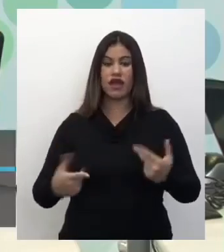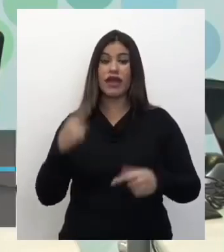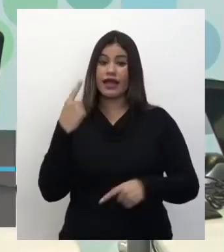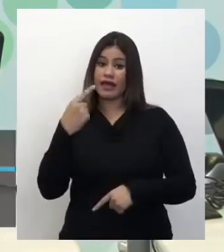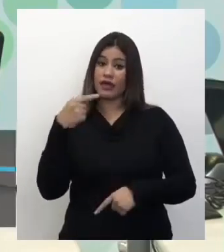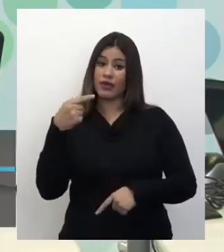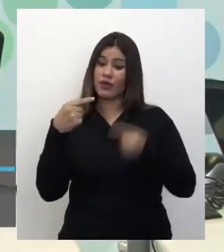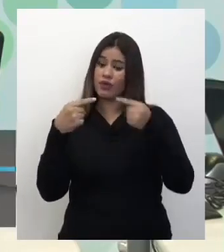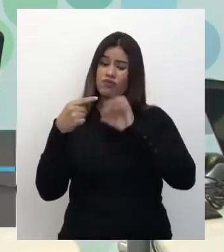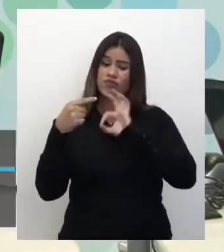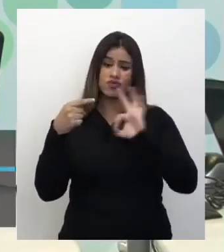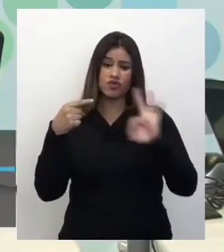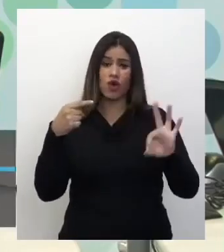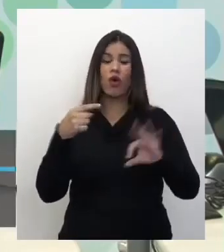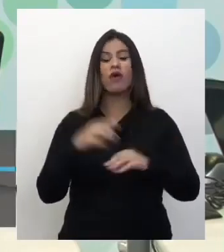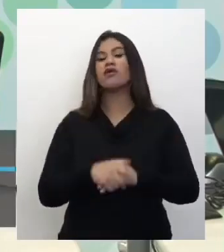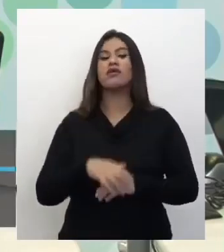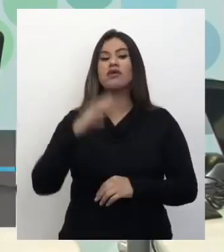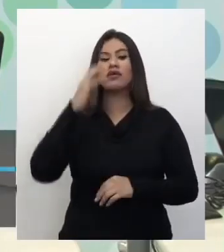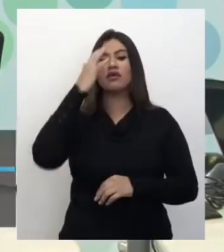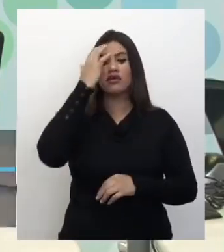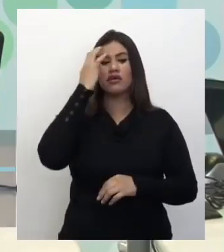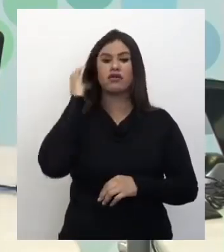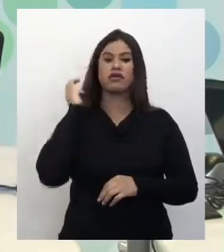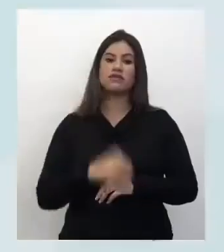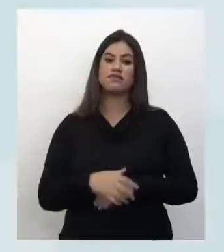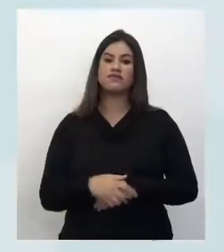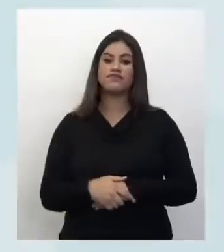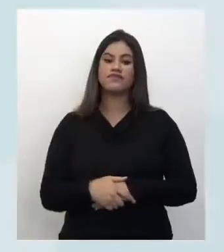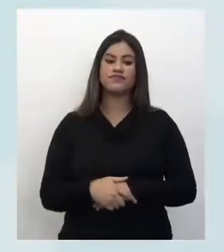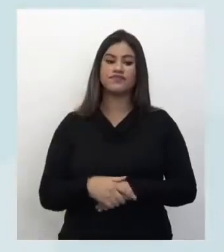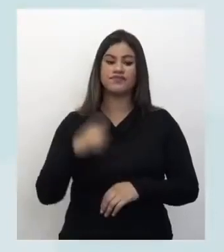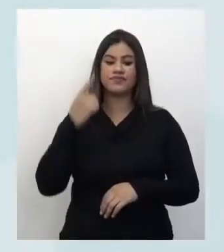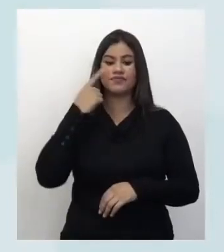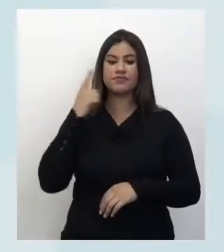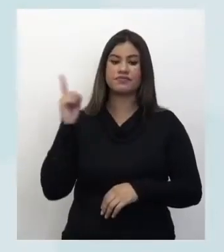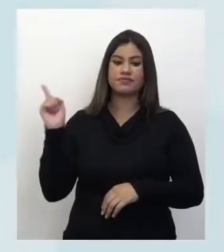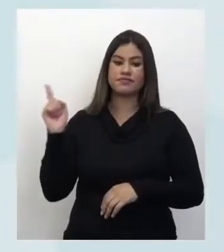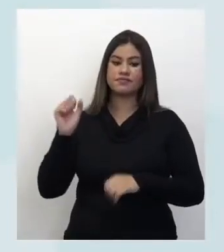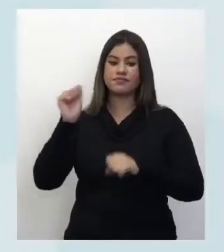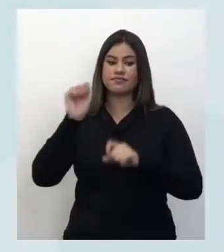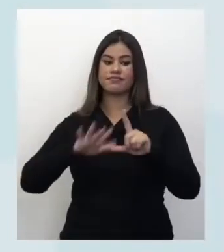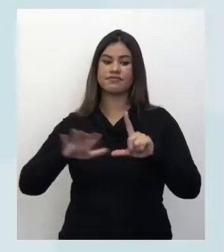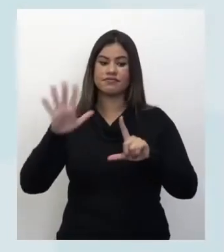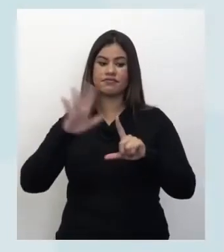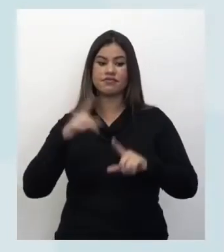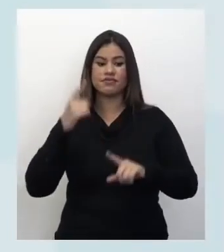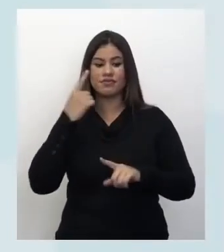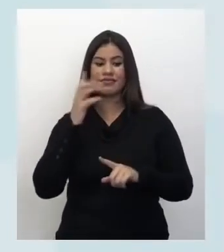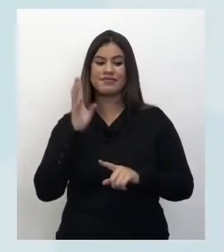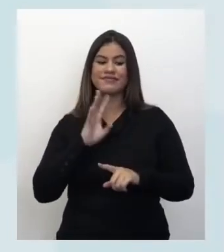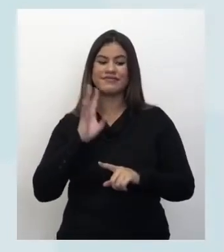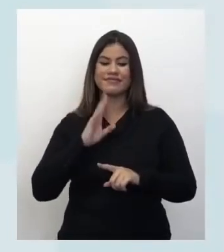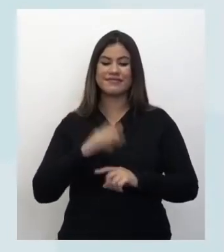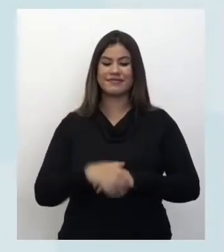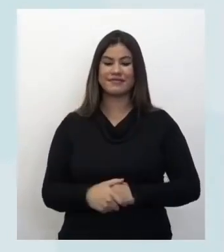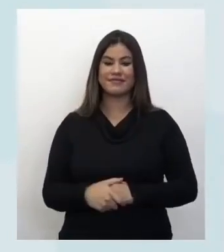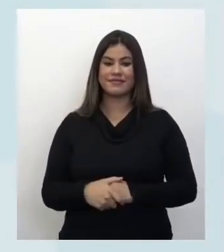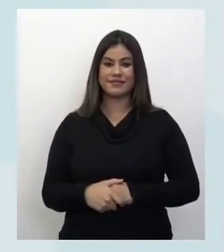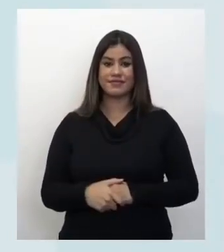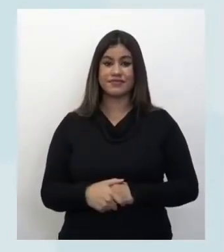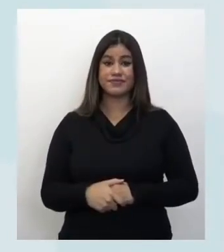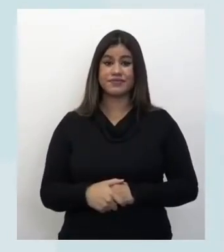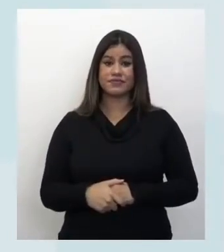na página do CPTEC INPE. E agora vai aparecer para vocês uma imagem aí na tela, olha que bacana. Descreva